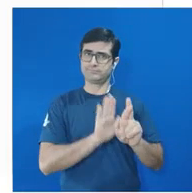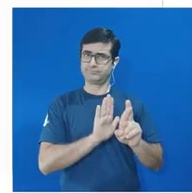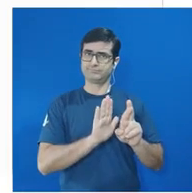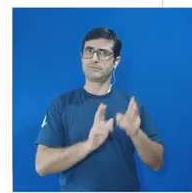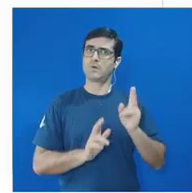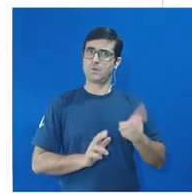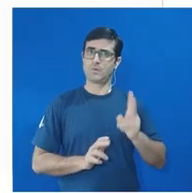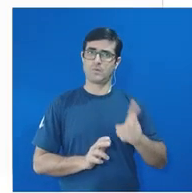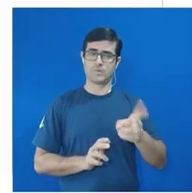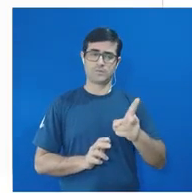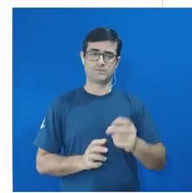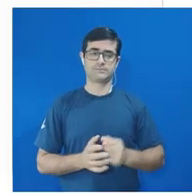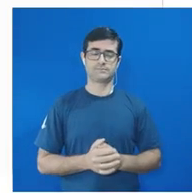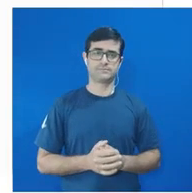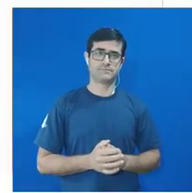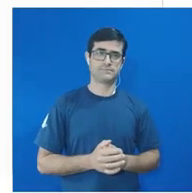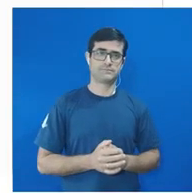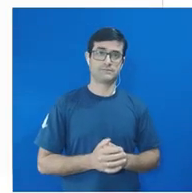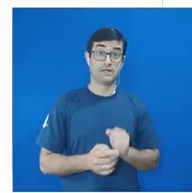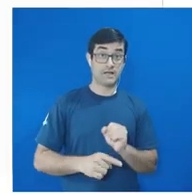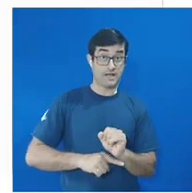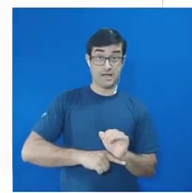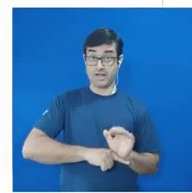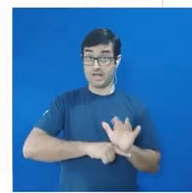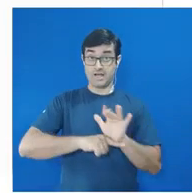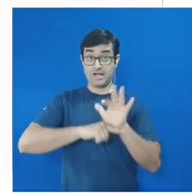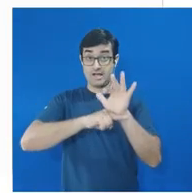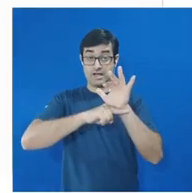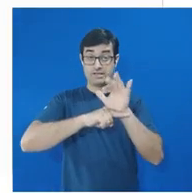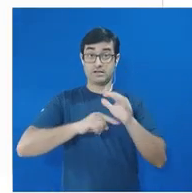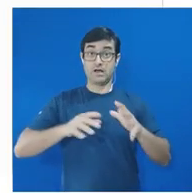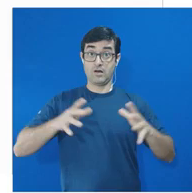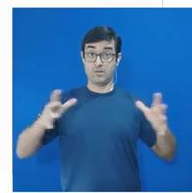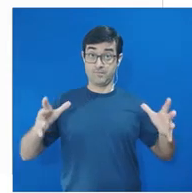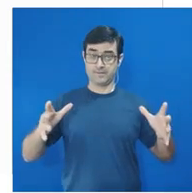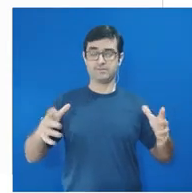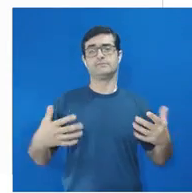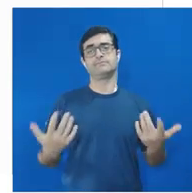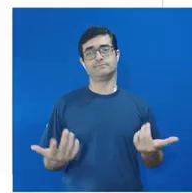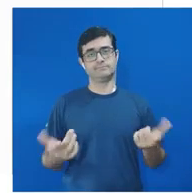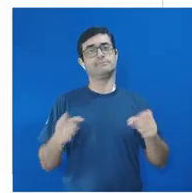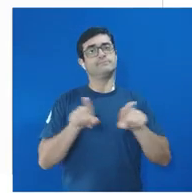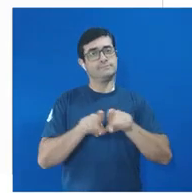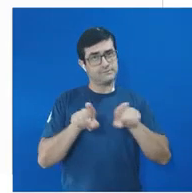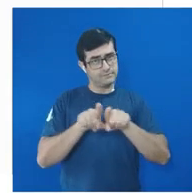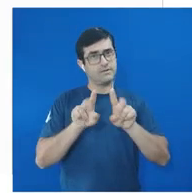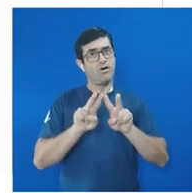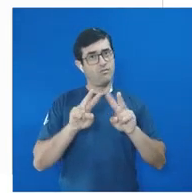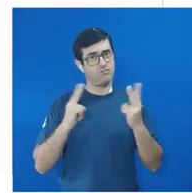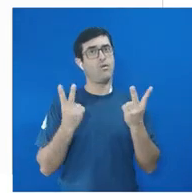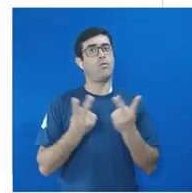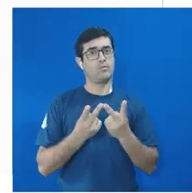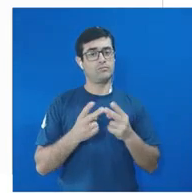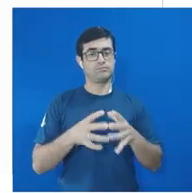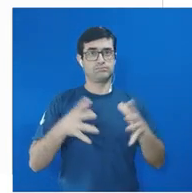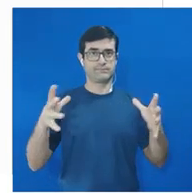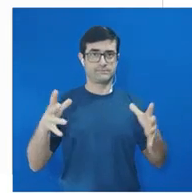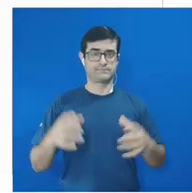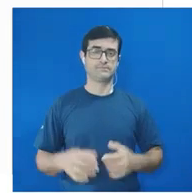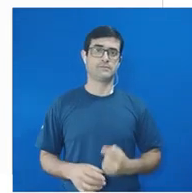já falou que é uma constante. Então, se eu aumento a quantidade de gás presente ali, o volume tem que